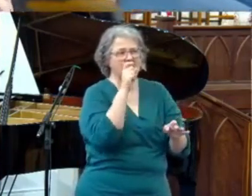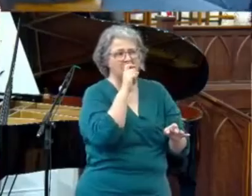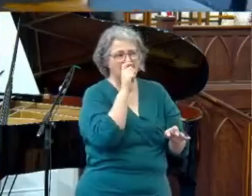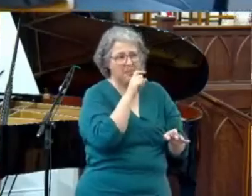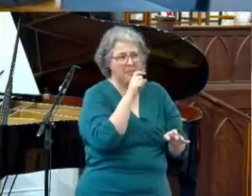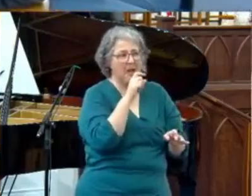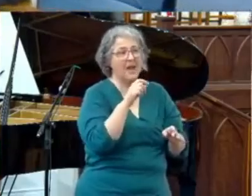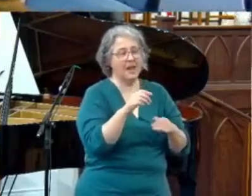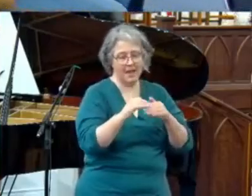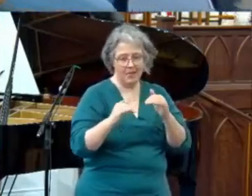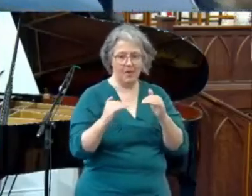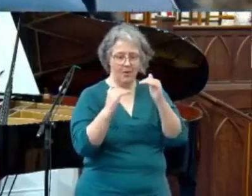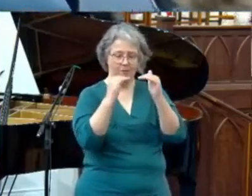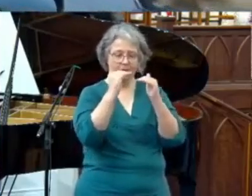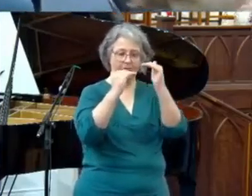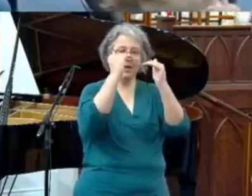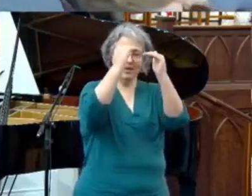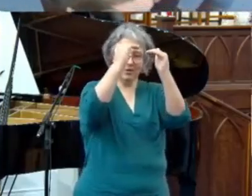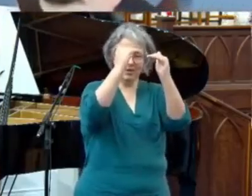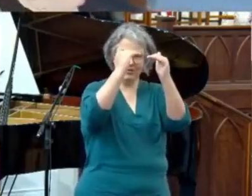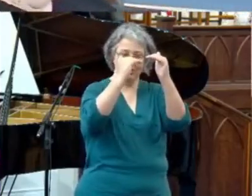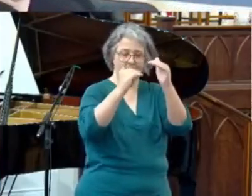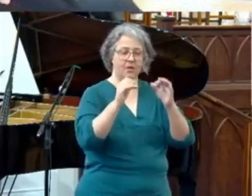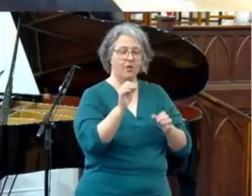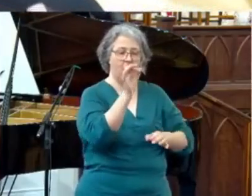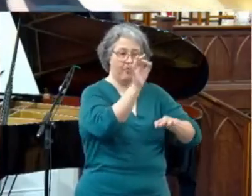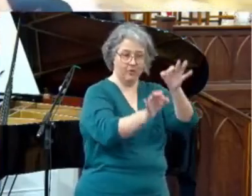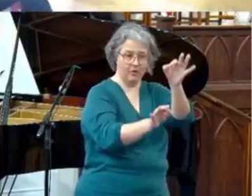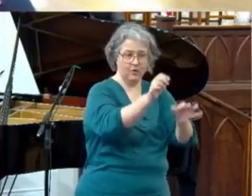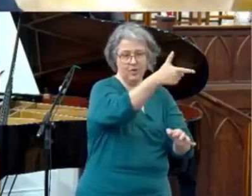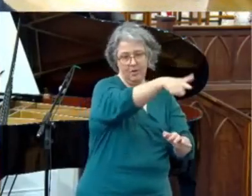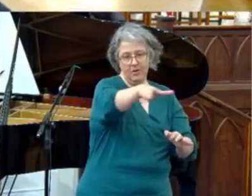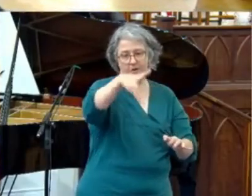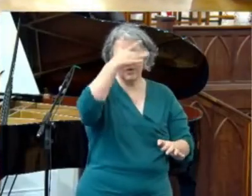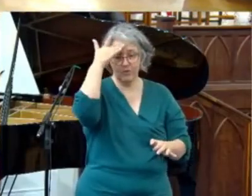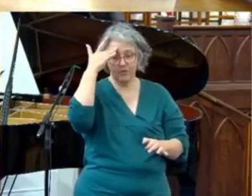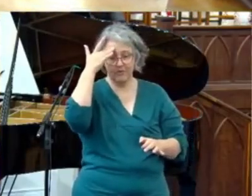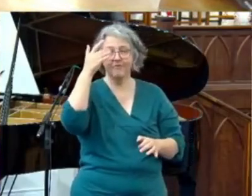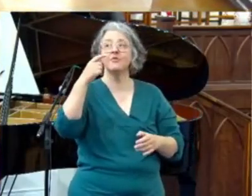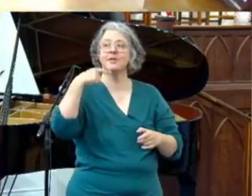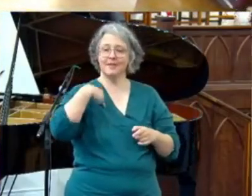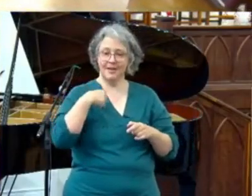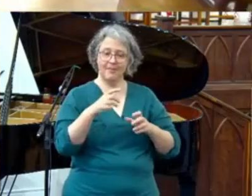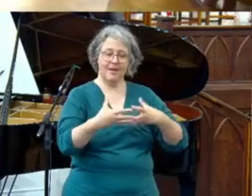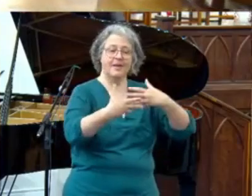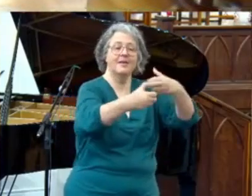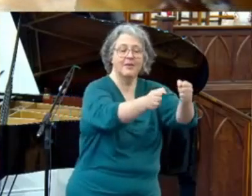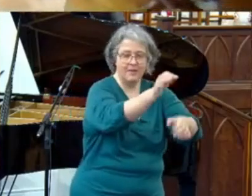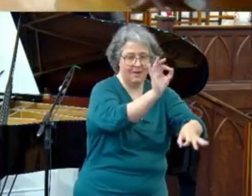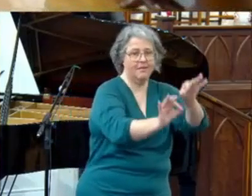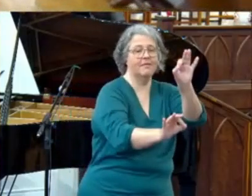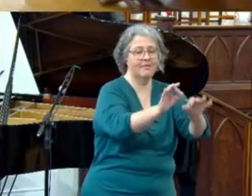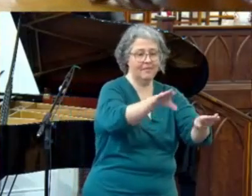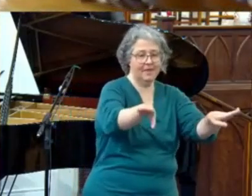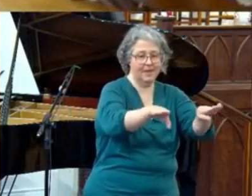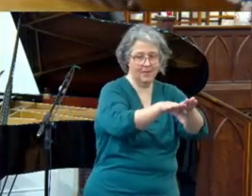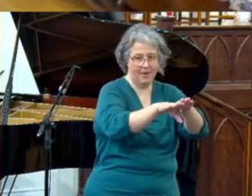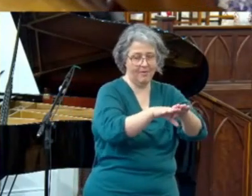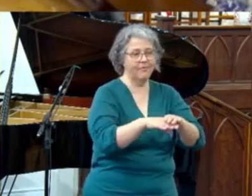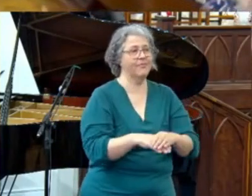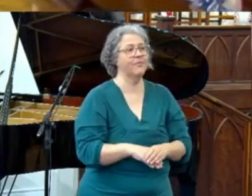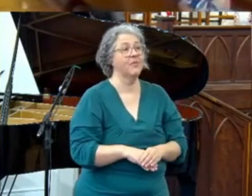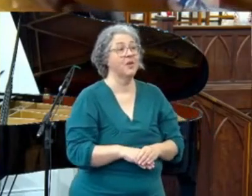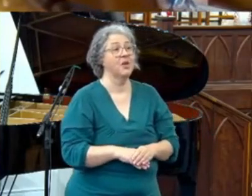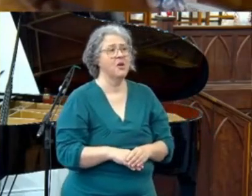com que vocês tiverem medido, vocês também serão medidos. Porque você vê